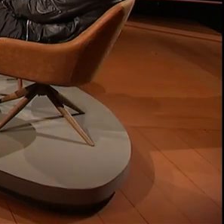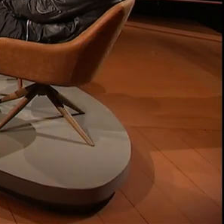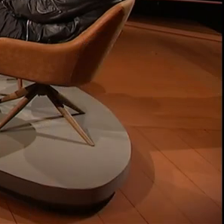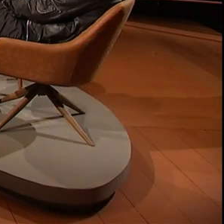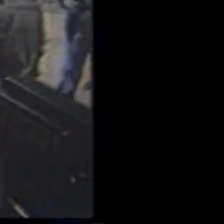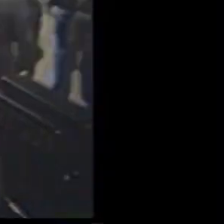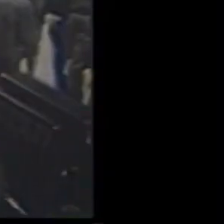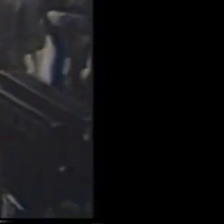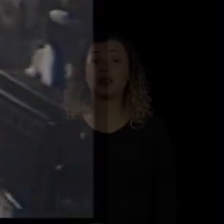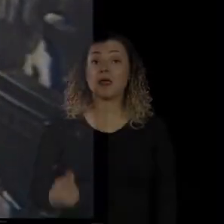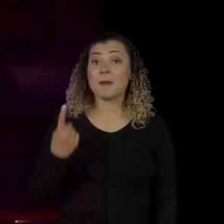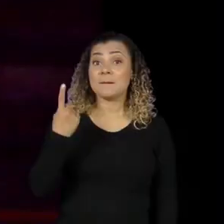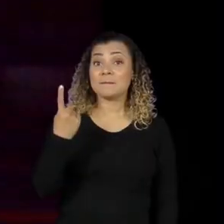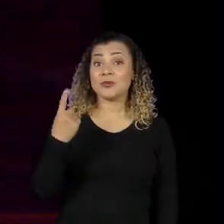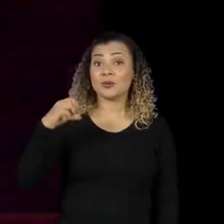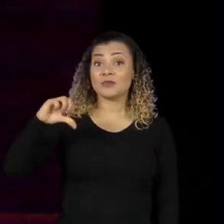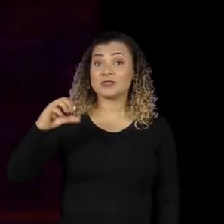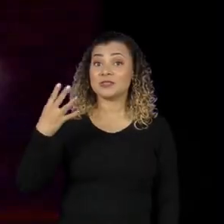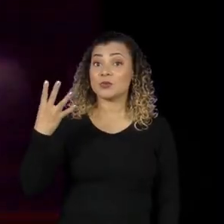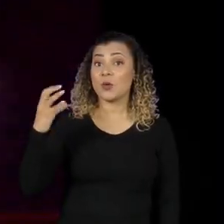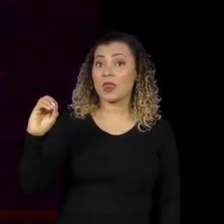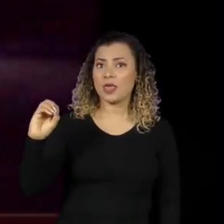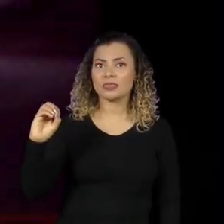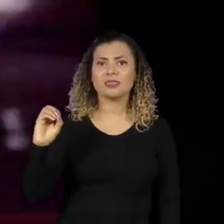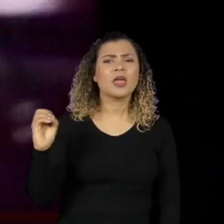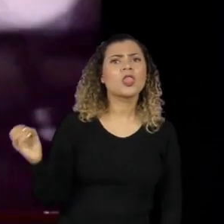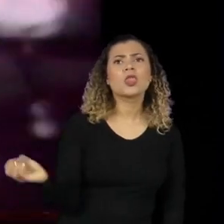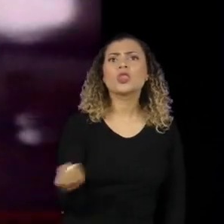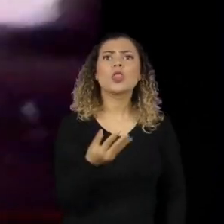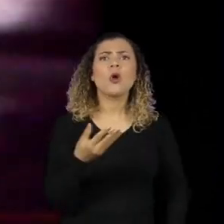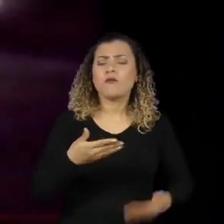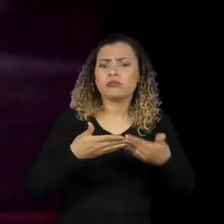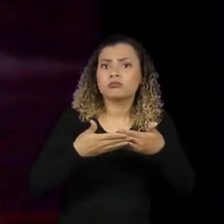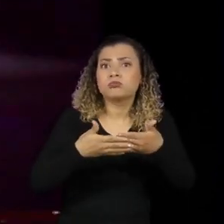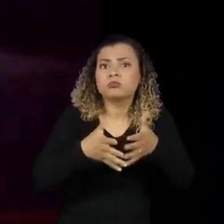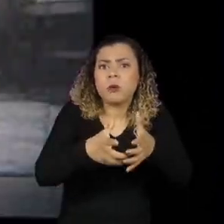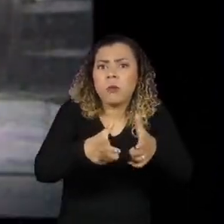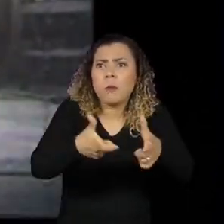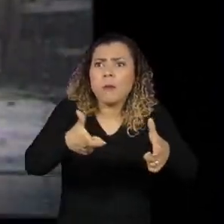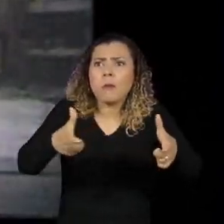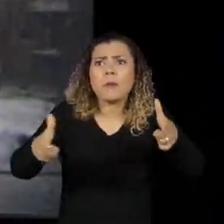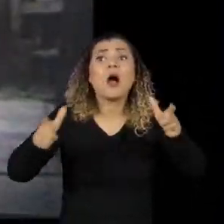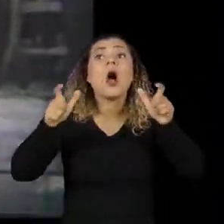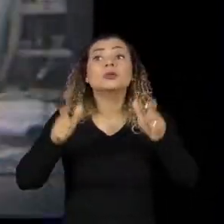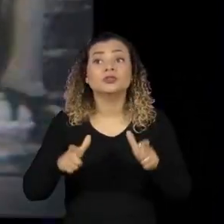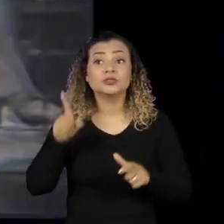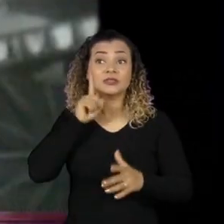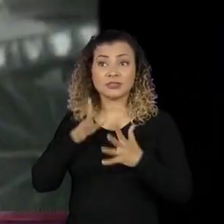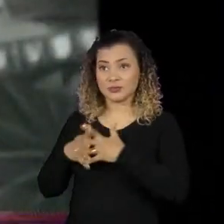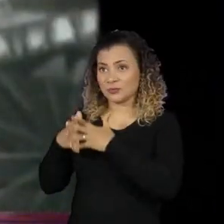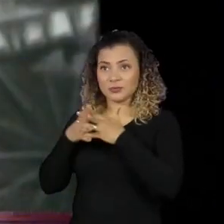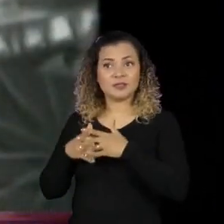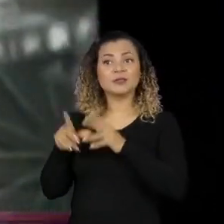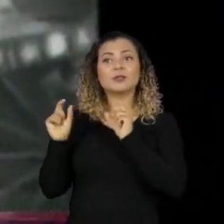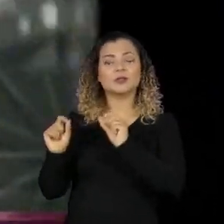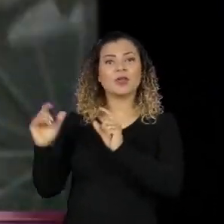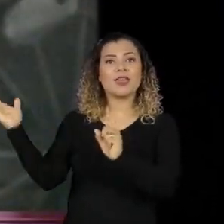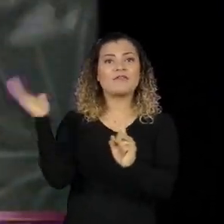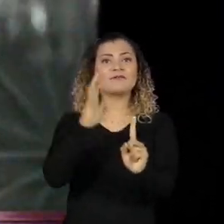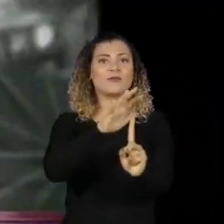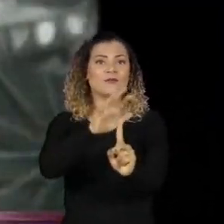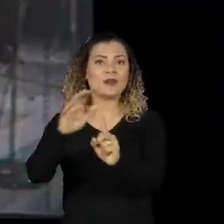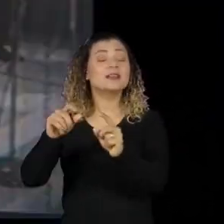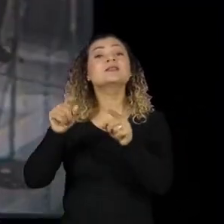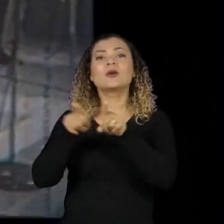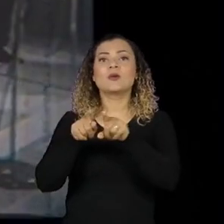Na década de 40, um novo gênero musical começava a tomar forma nos Estados Unidos, a partir de influências do